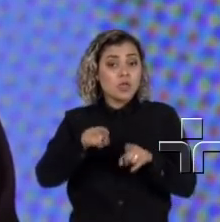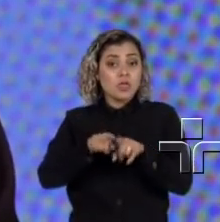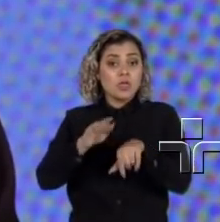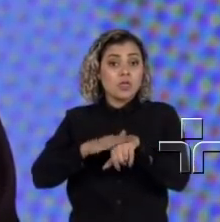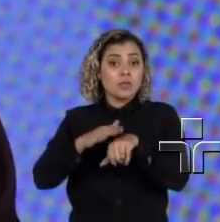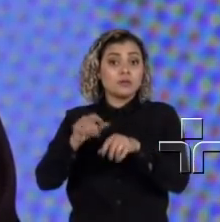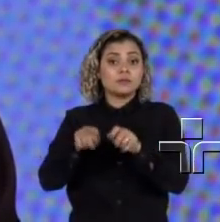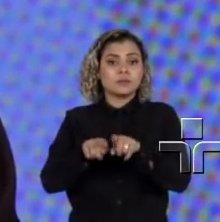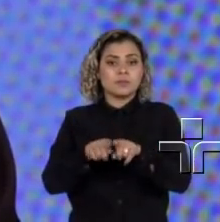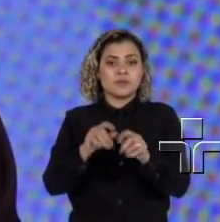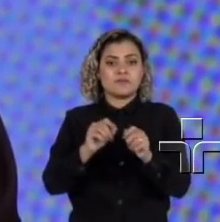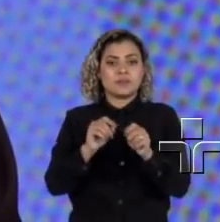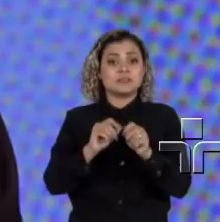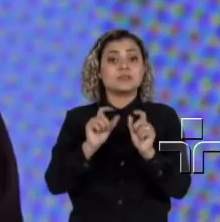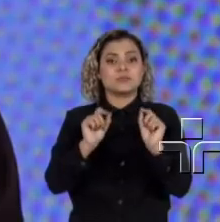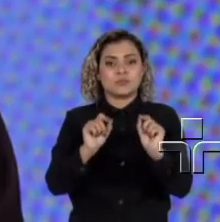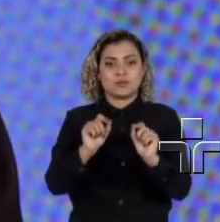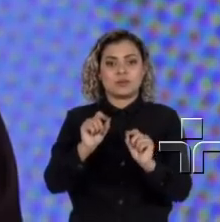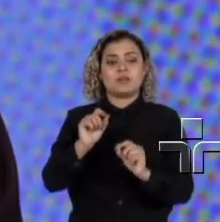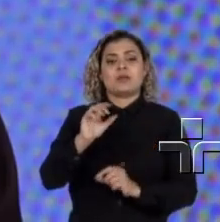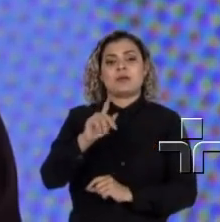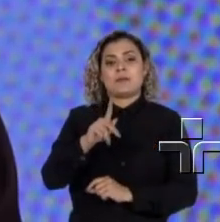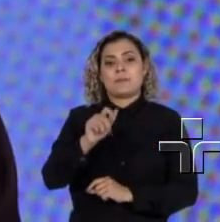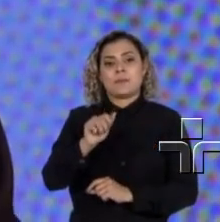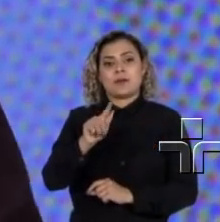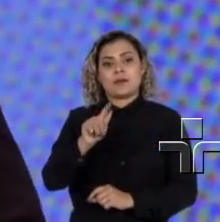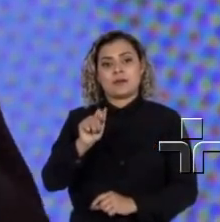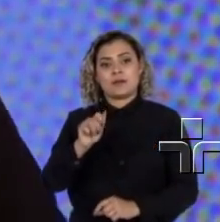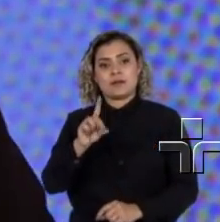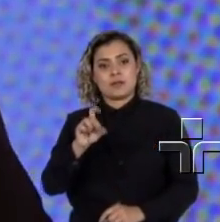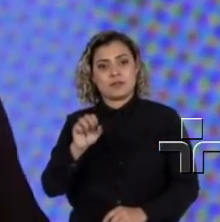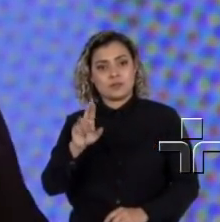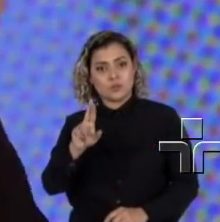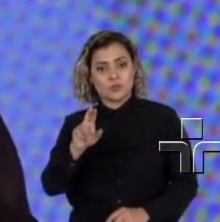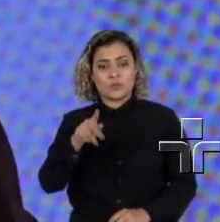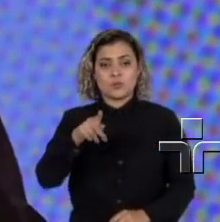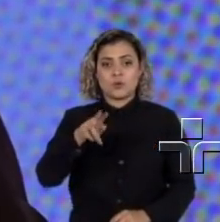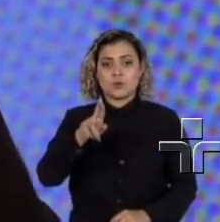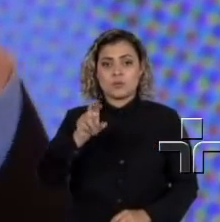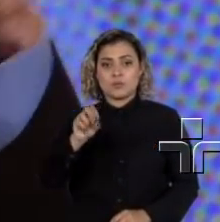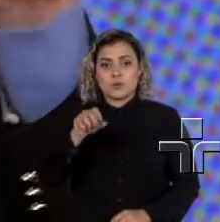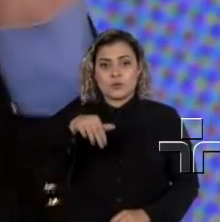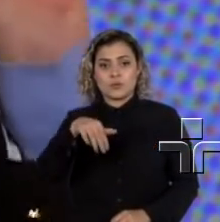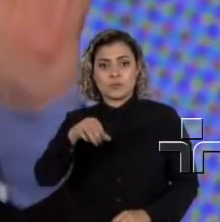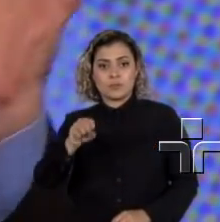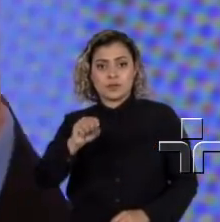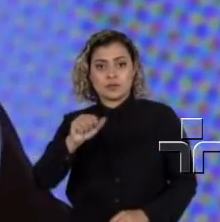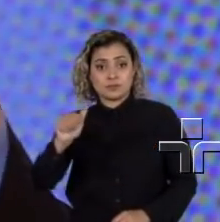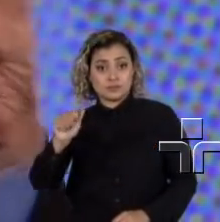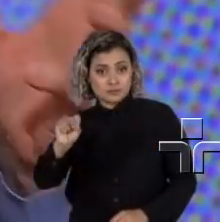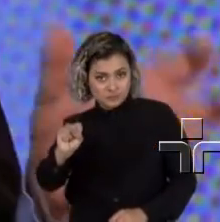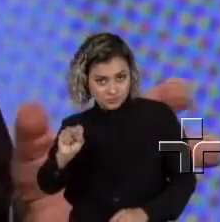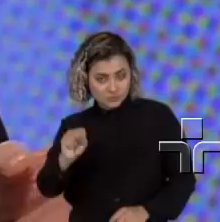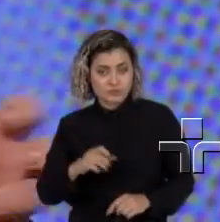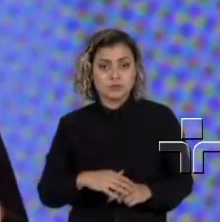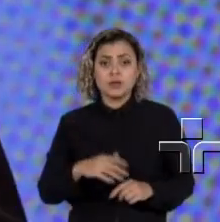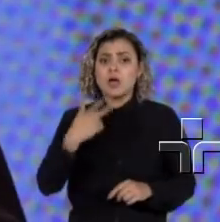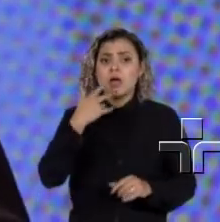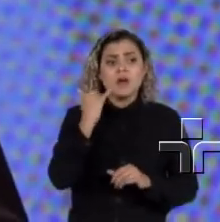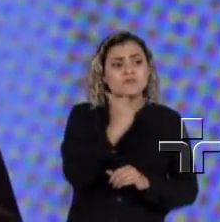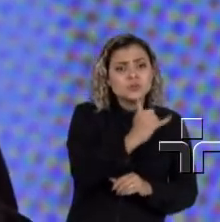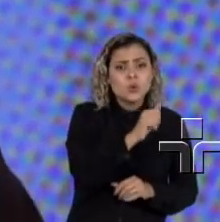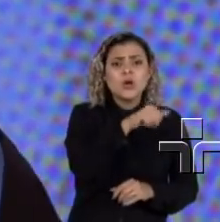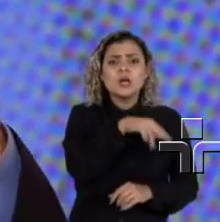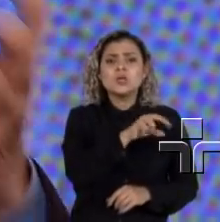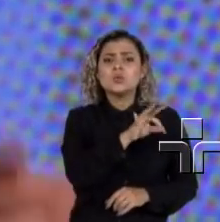Pagador de Promessas. E alguém falou para o Antunes, comentou com o